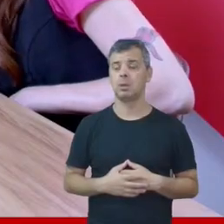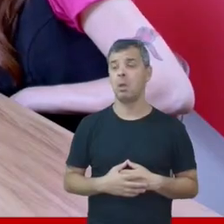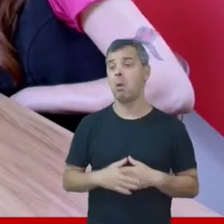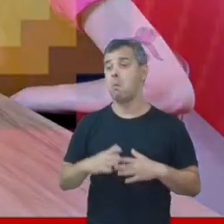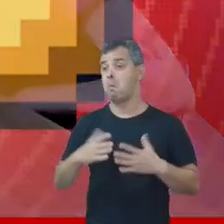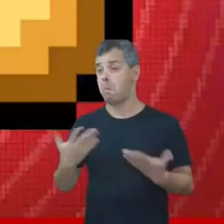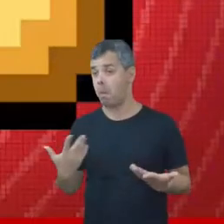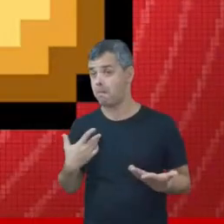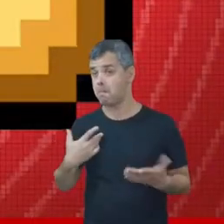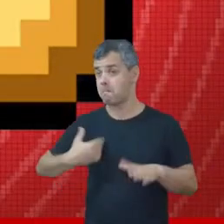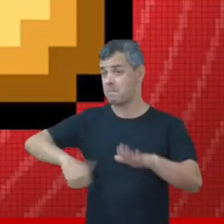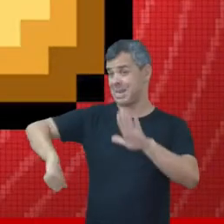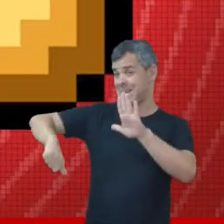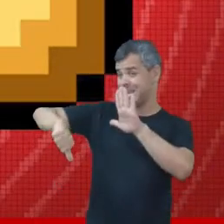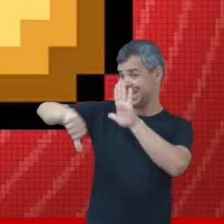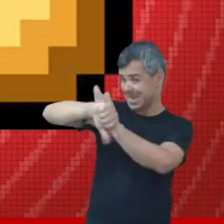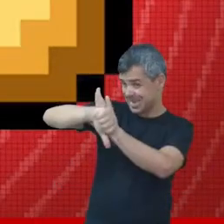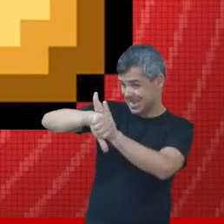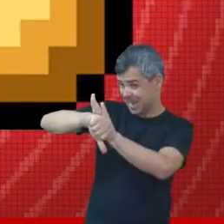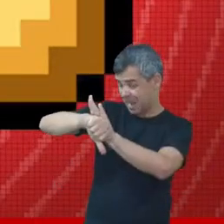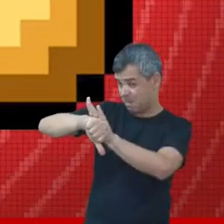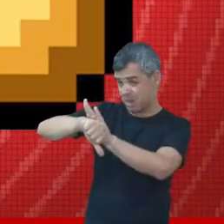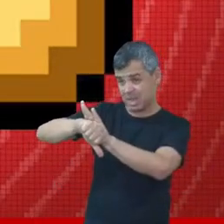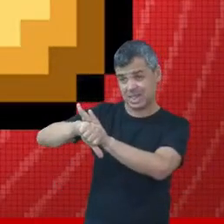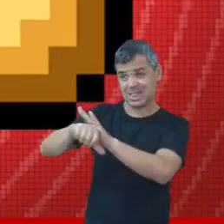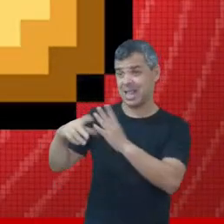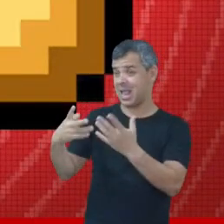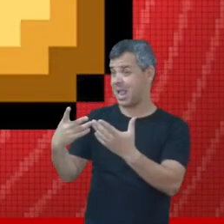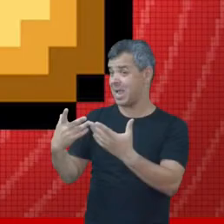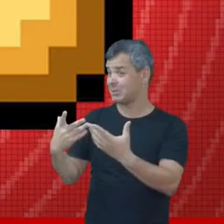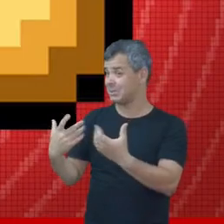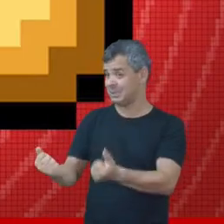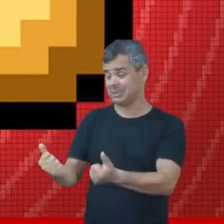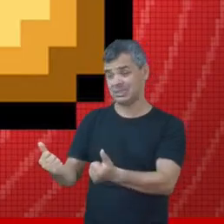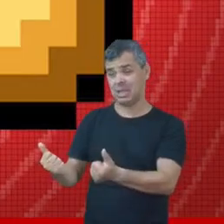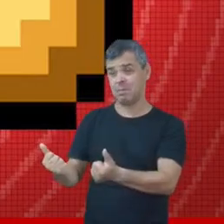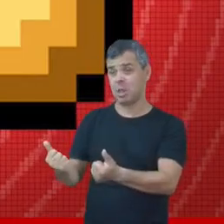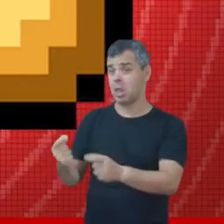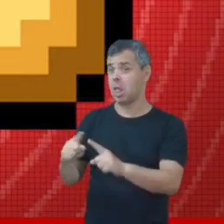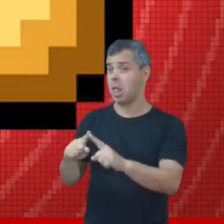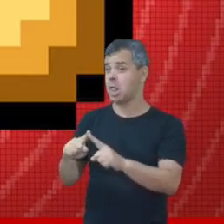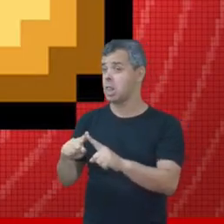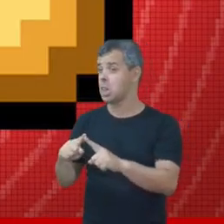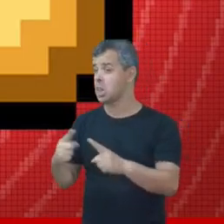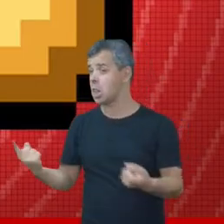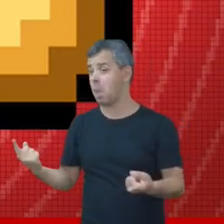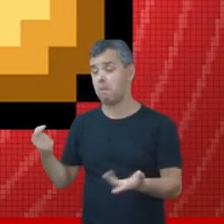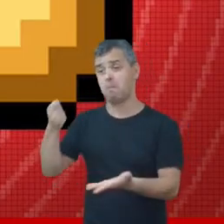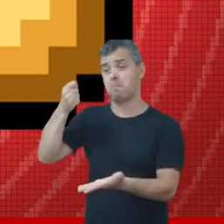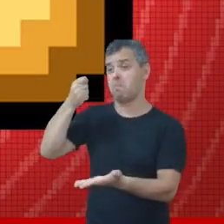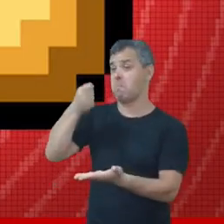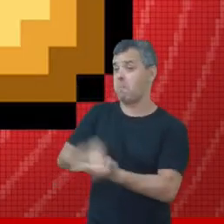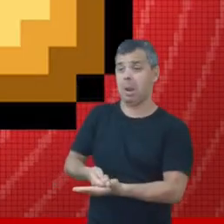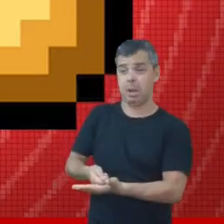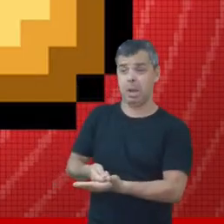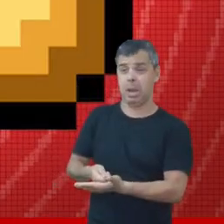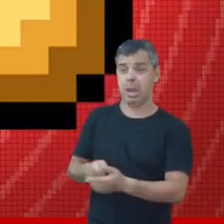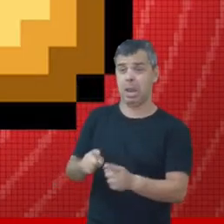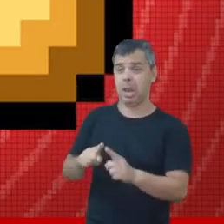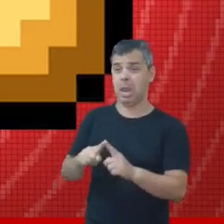Olha aí, ó. Para o crime de intolerância religiosa, não cabe mais fiança e